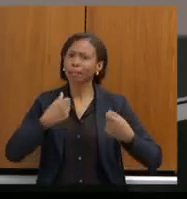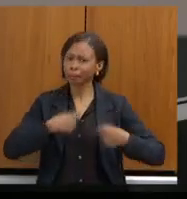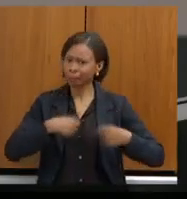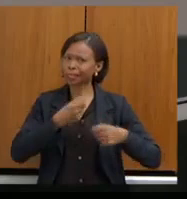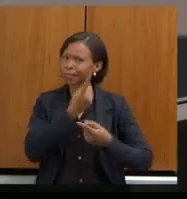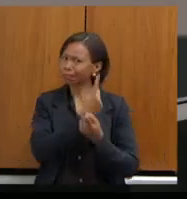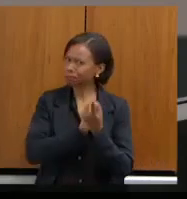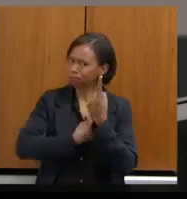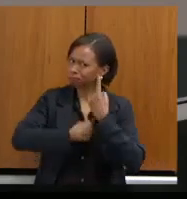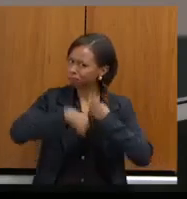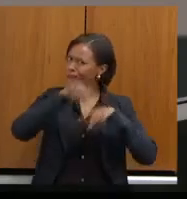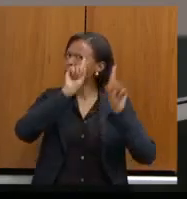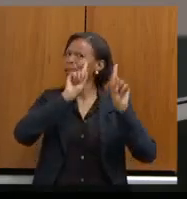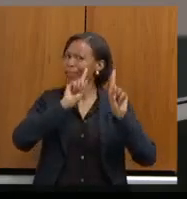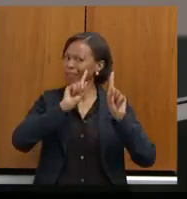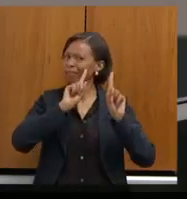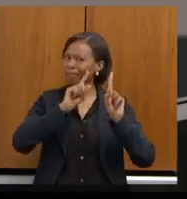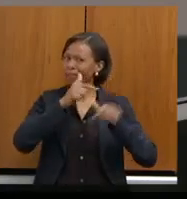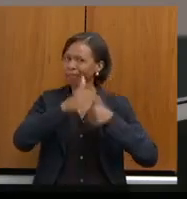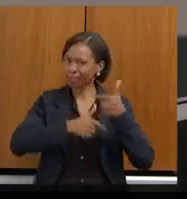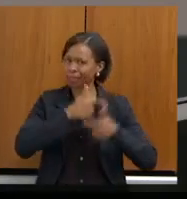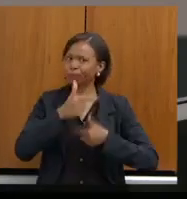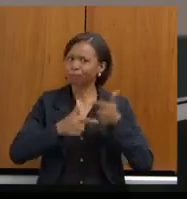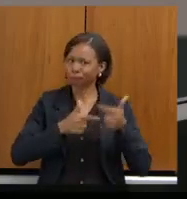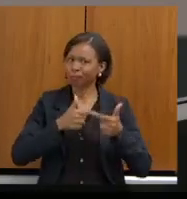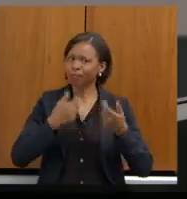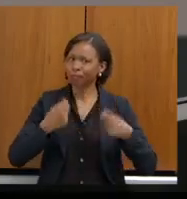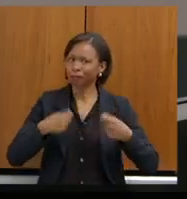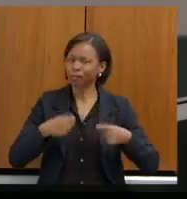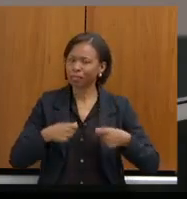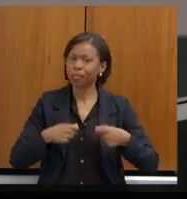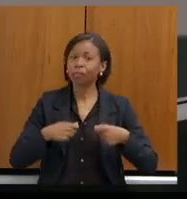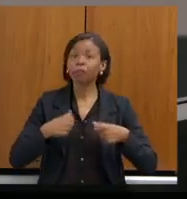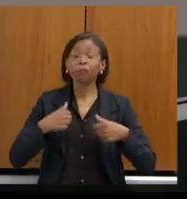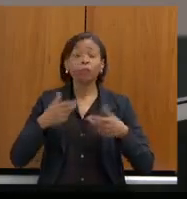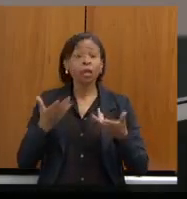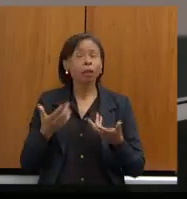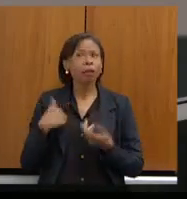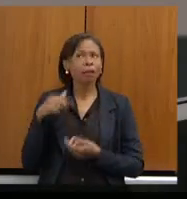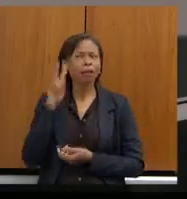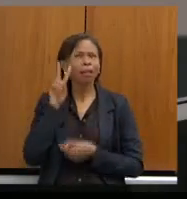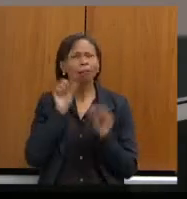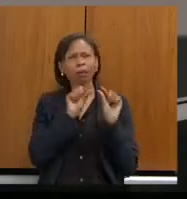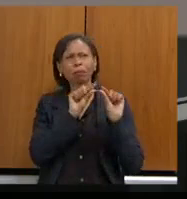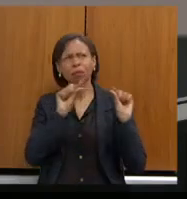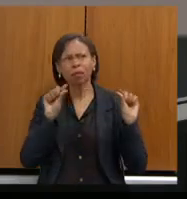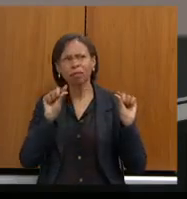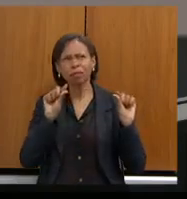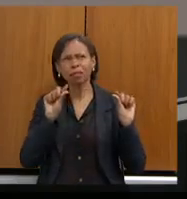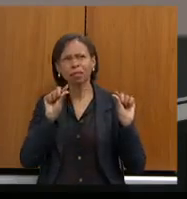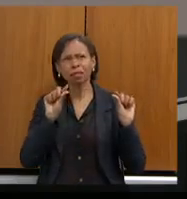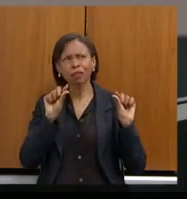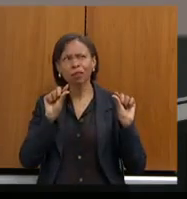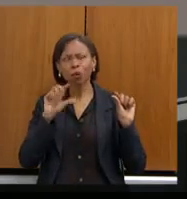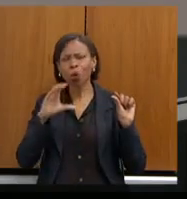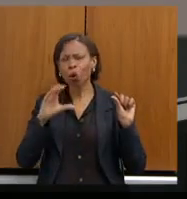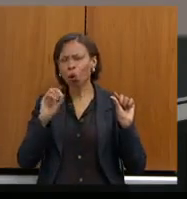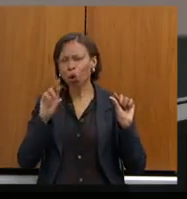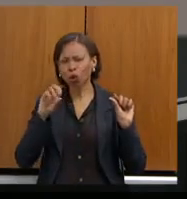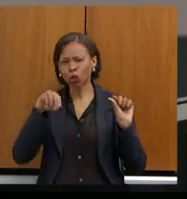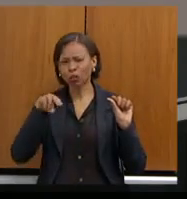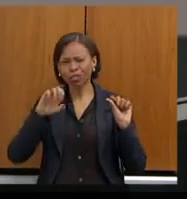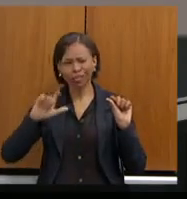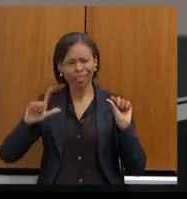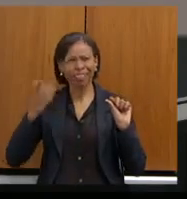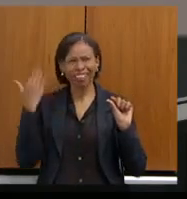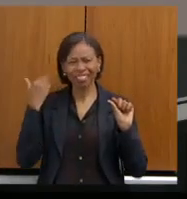eu me lembro muito de uma frase que depois do coronel Jambo escolheram do gabinete militar né É que